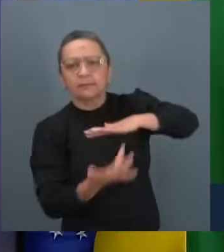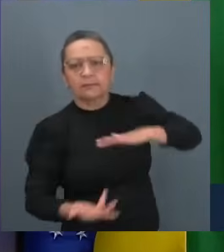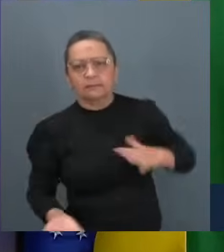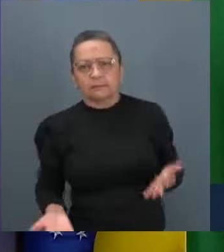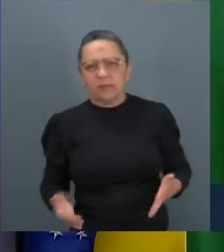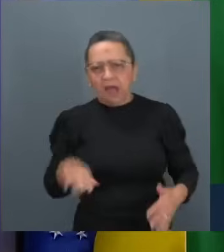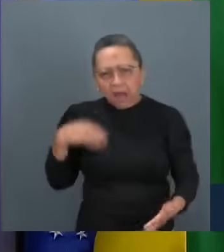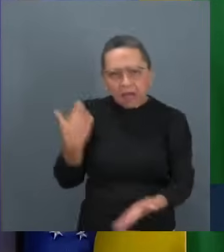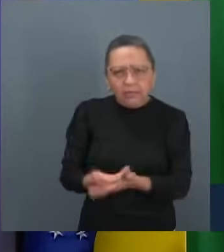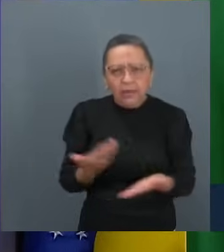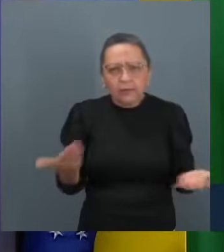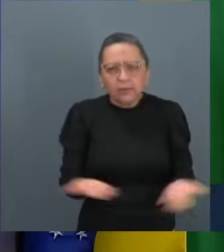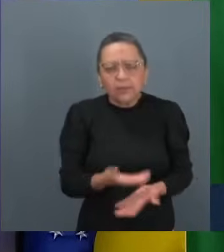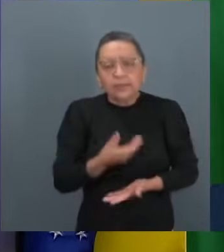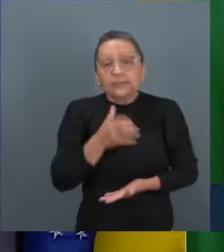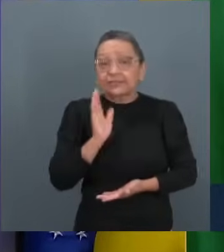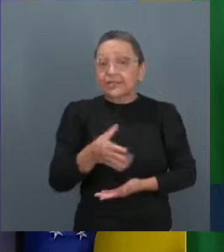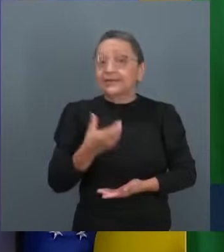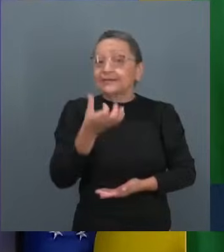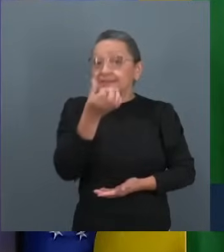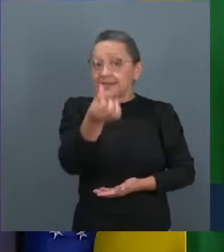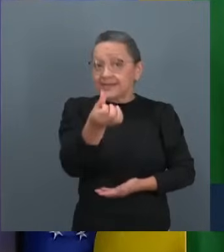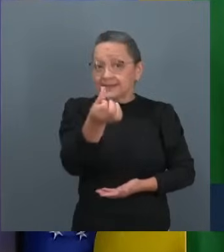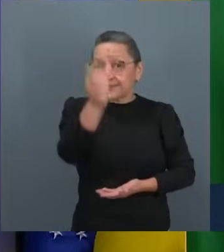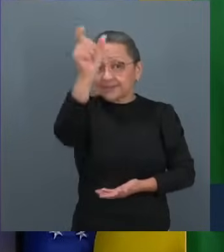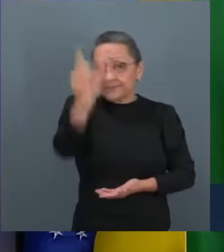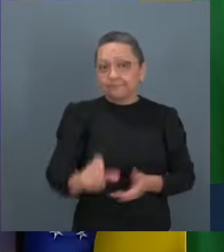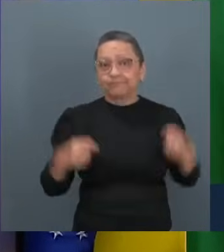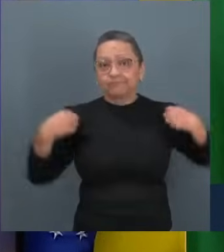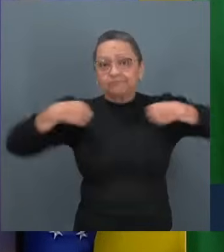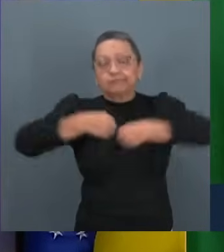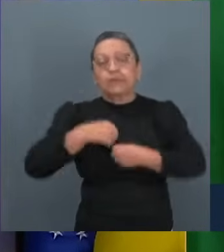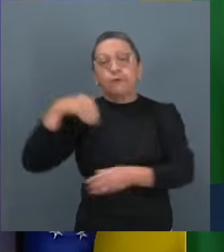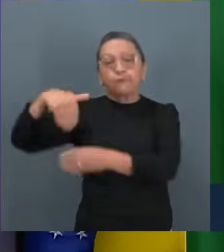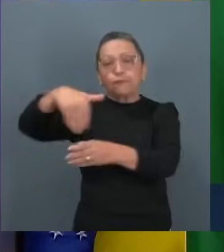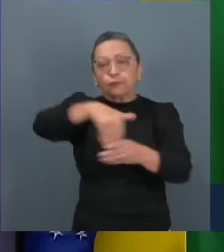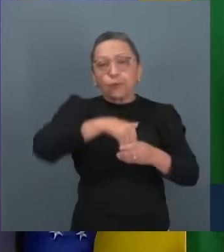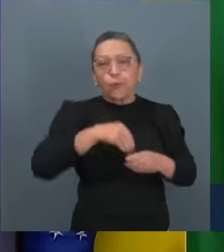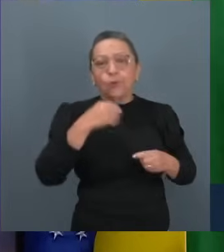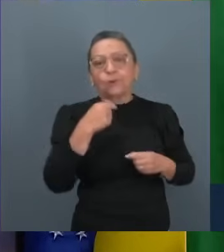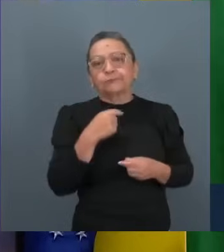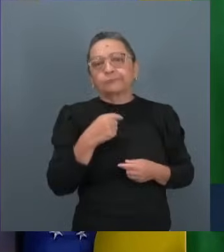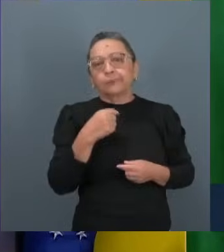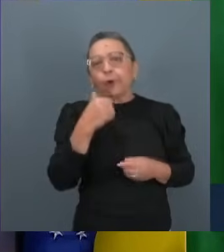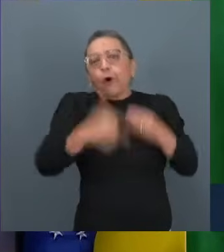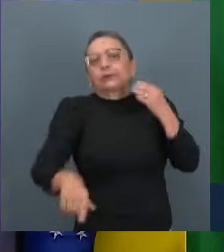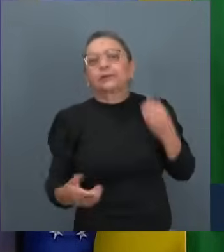Até agora, 6 ministros já votaram pela inconstitucionalidade.